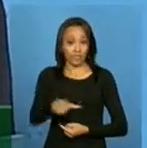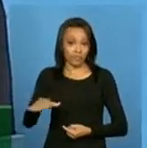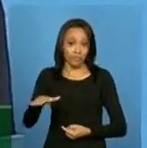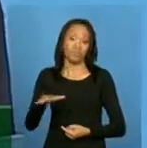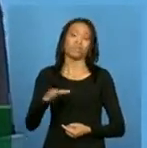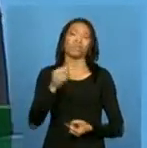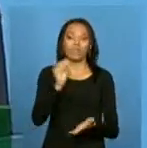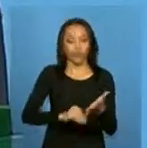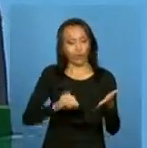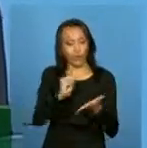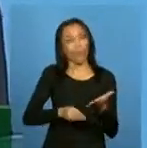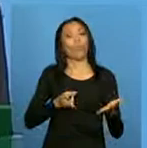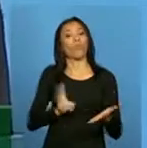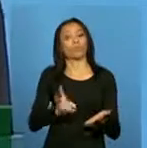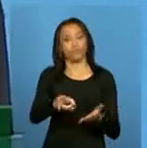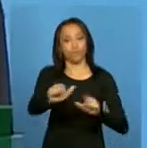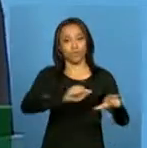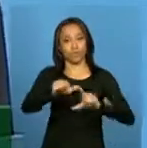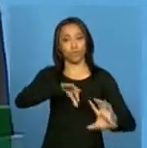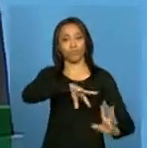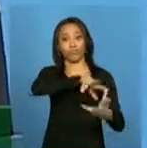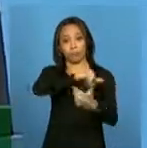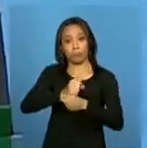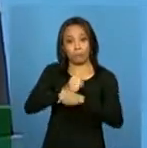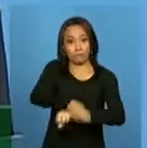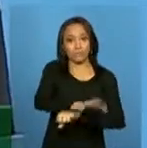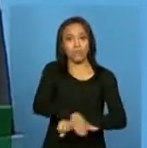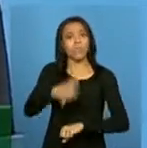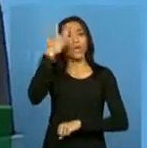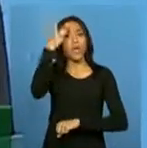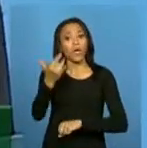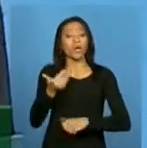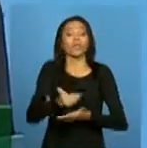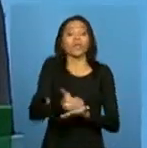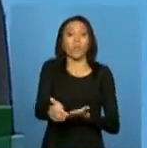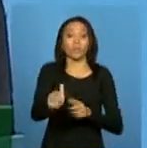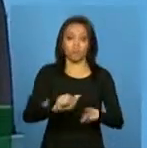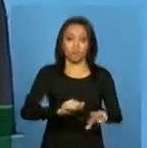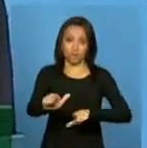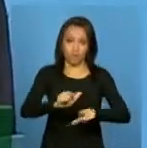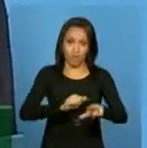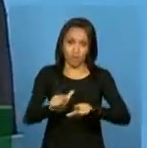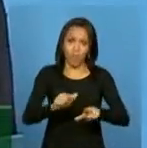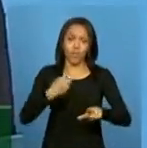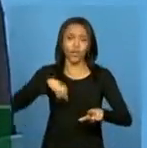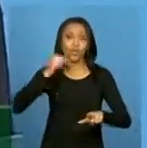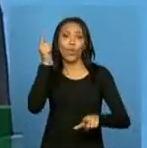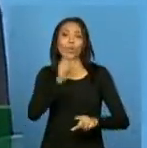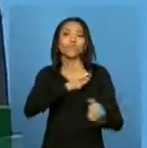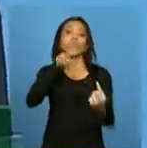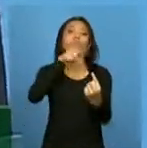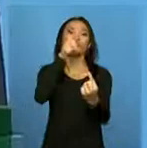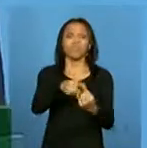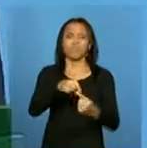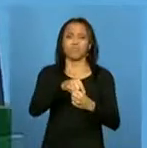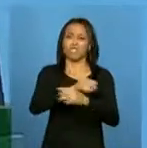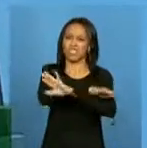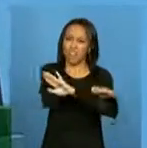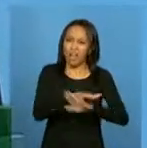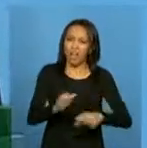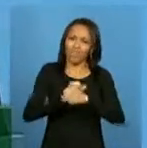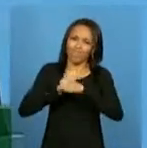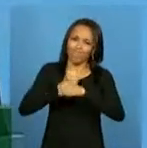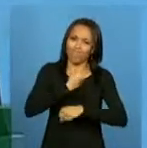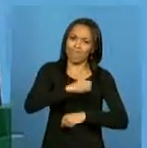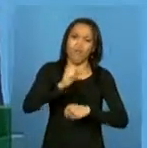meninas que ainda trabalham no mundo, e temos que começar amanhã mesmo trabalhando para conseguir o objetivo de erradicar o trabalho infantil para